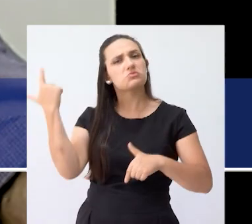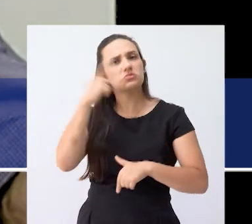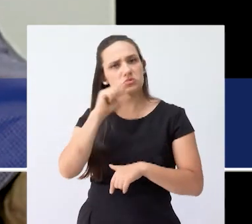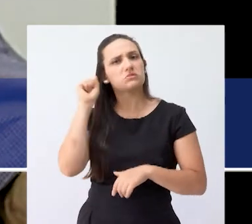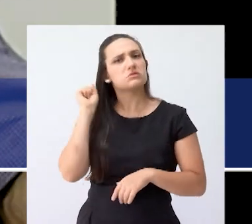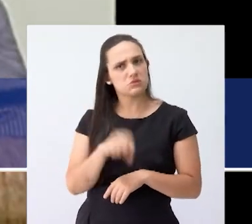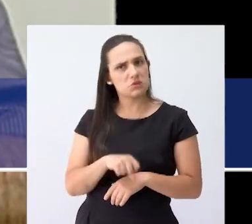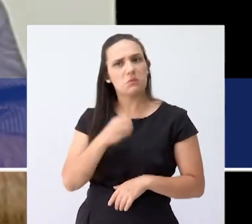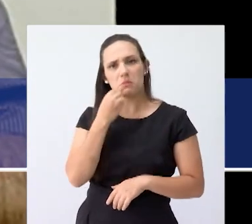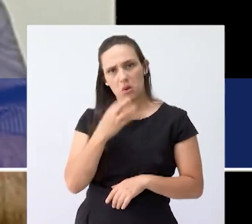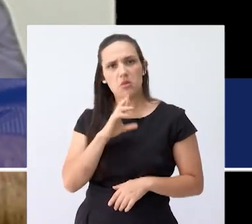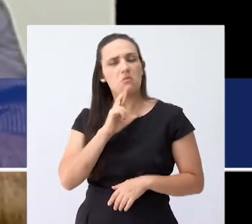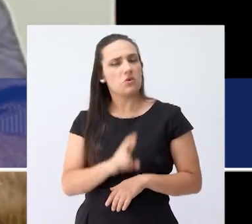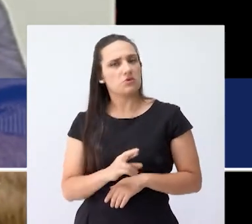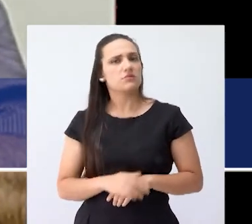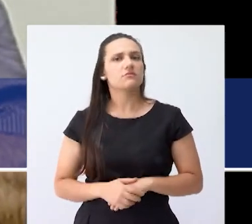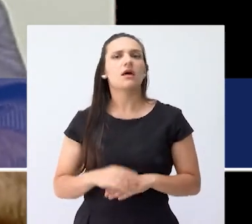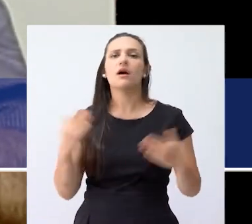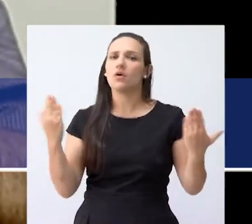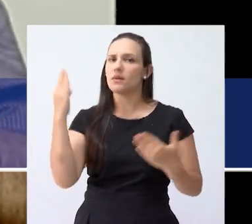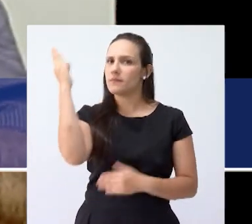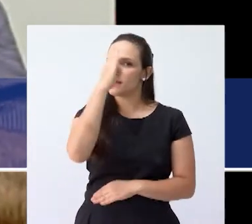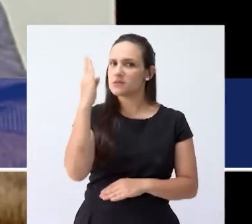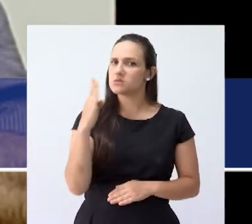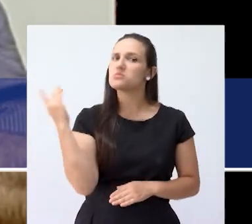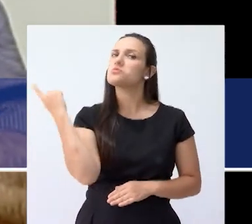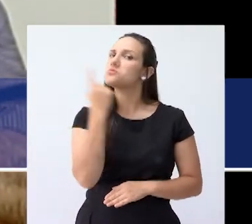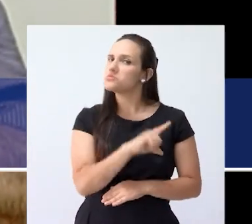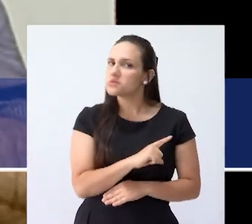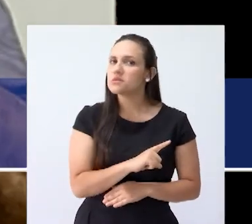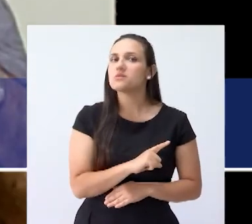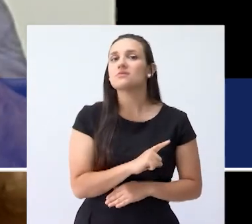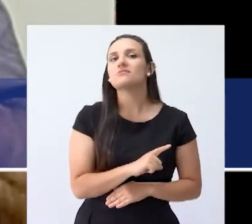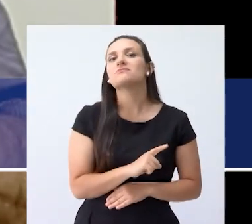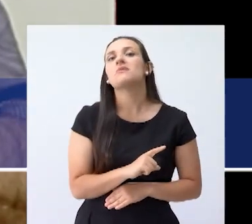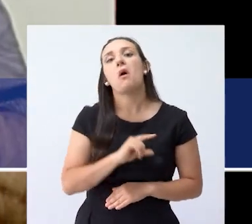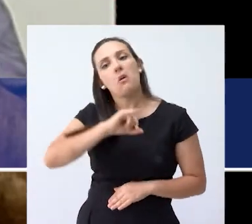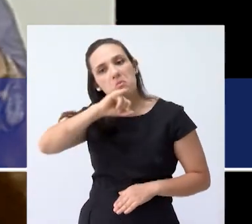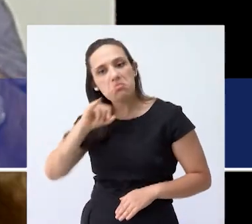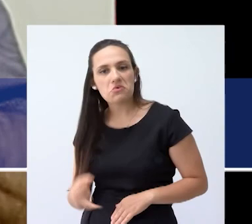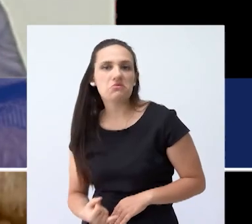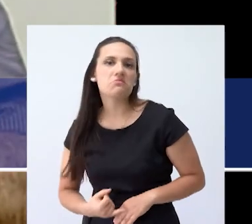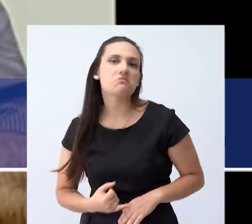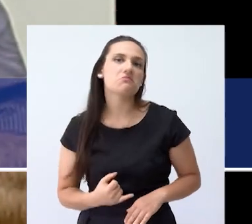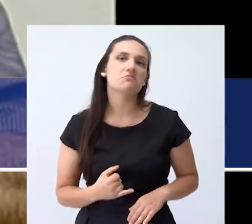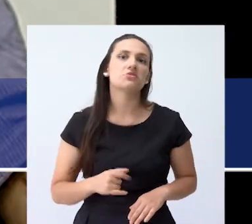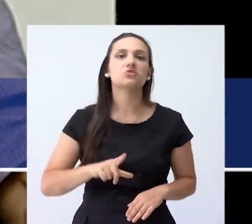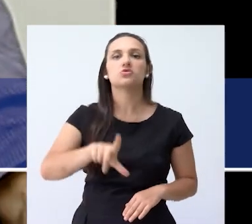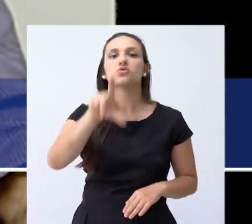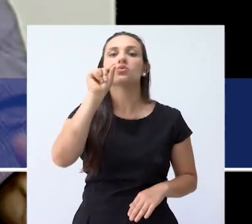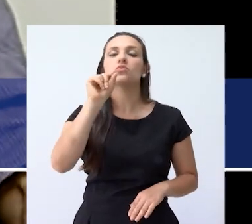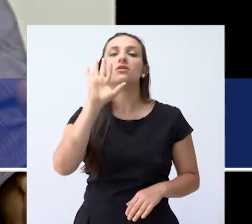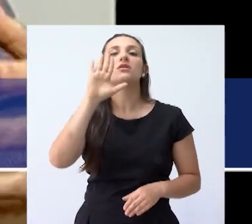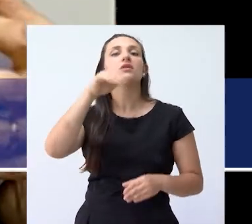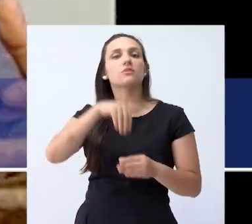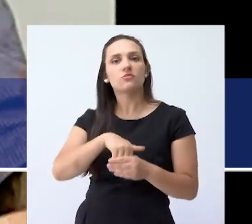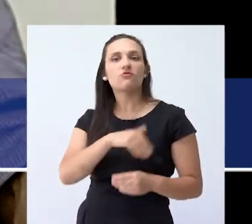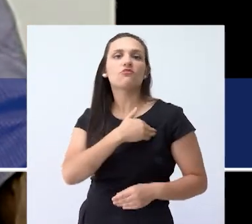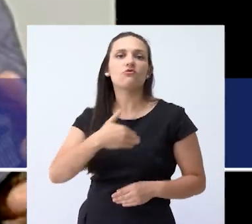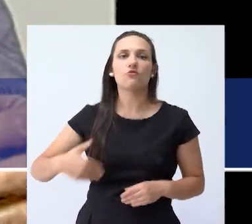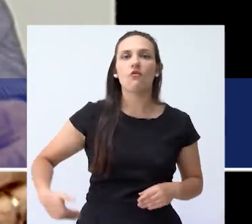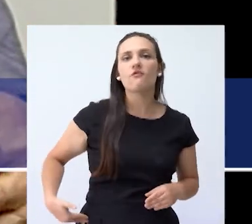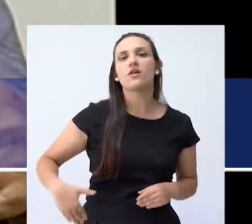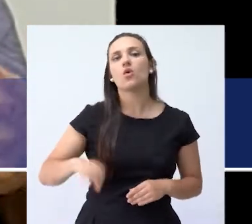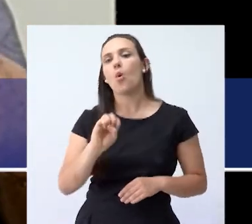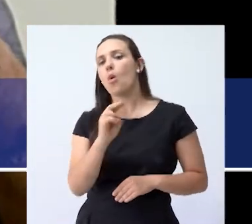mas lutamos e valeu a pena esse sacrifício e essa luta que os brasileiros conquistaram essa oportunidade de eleger o